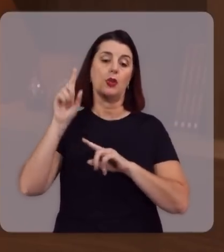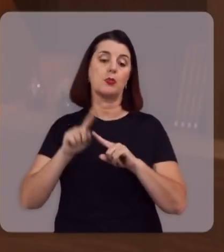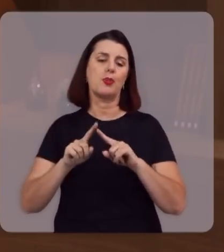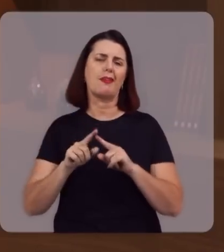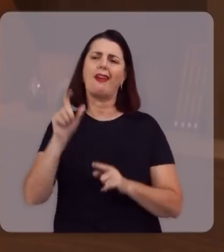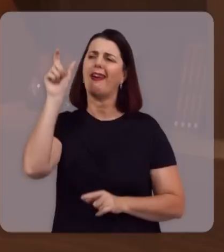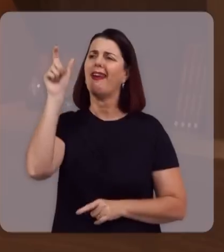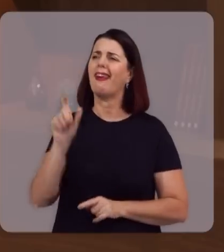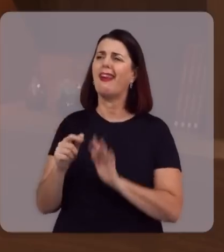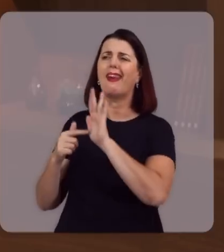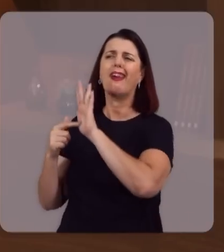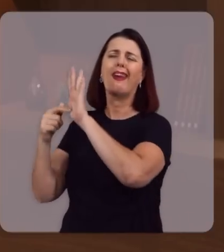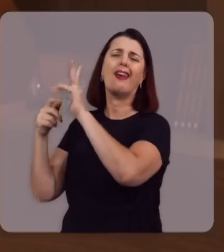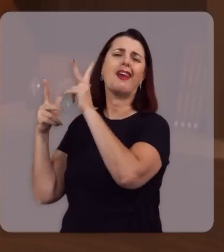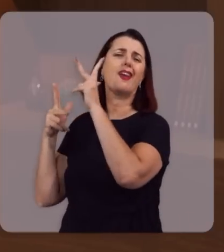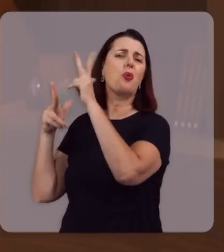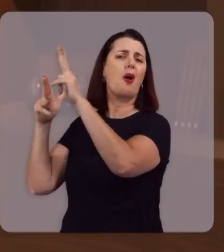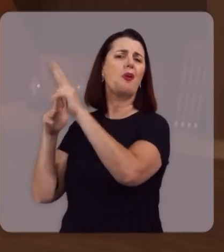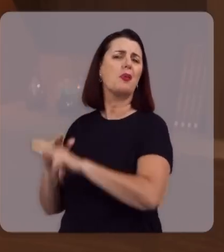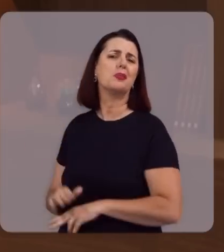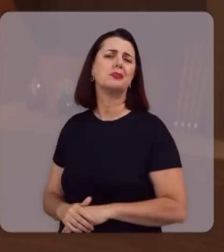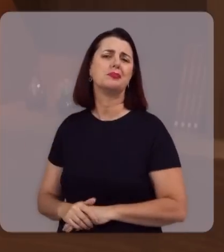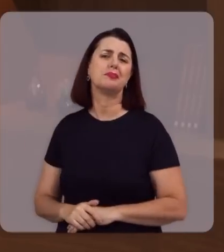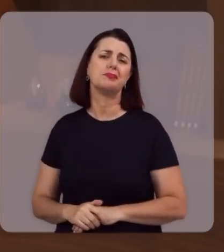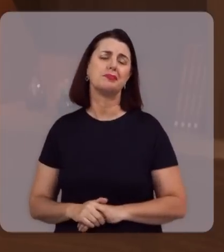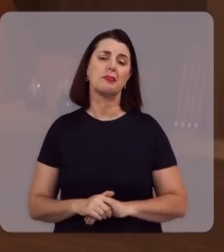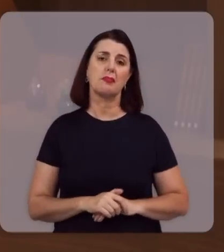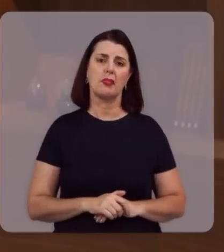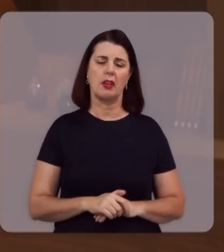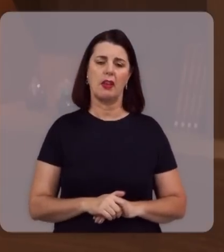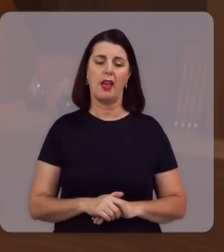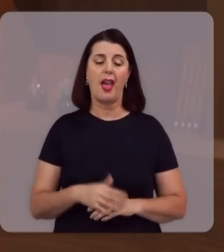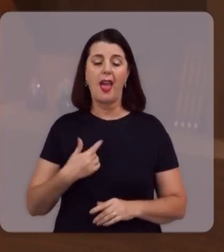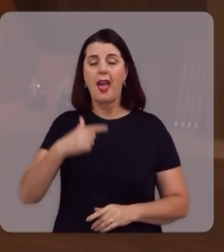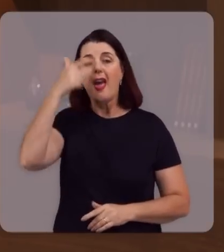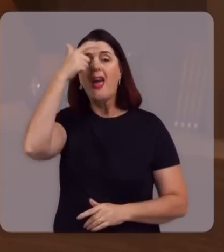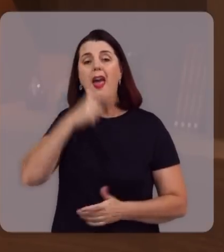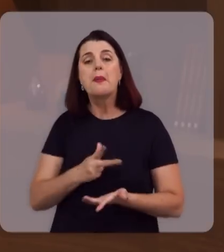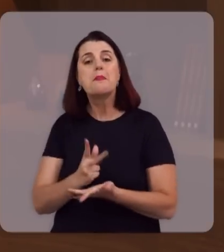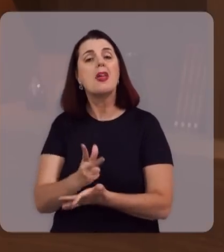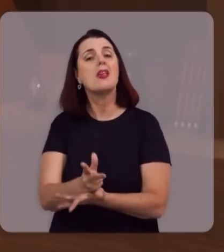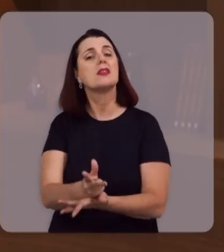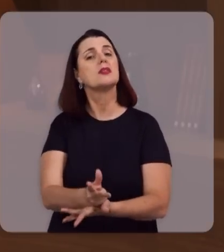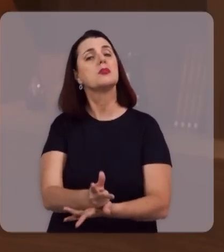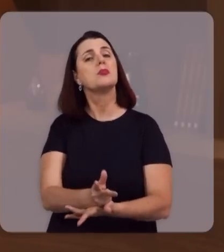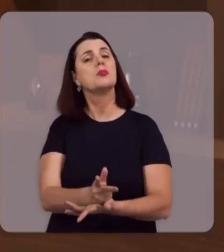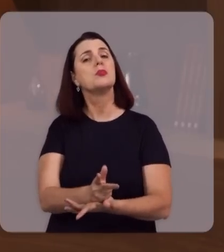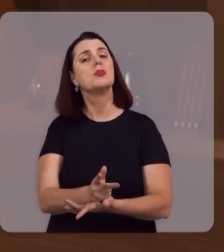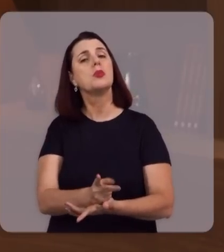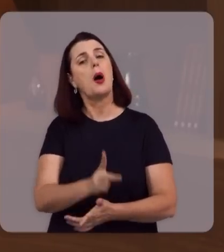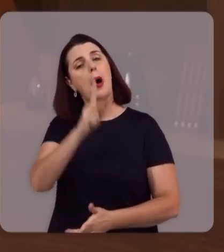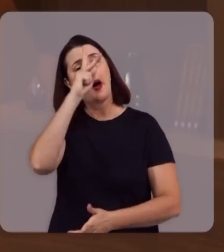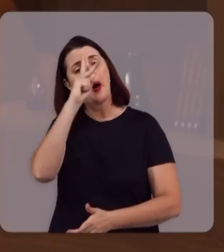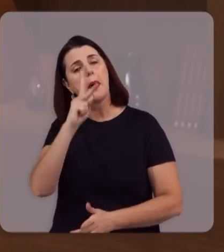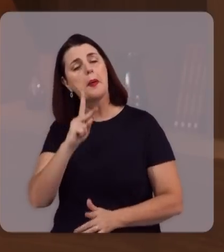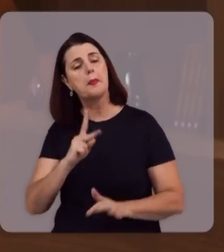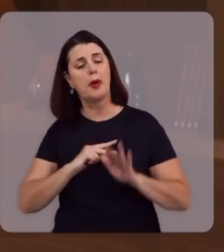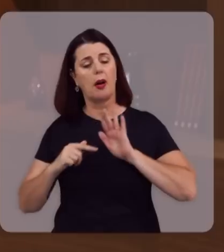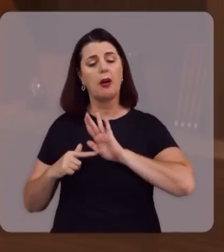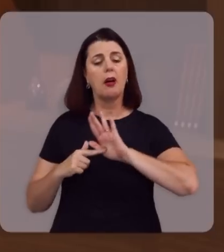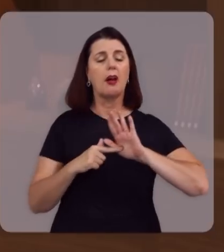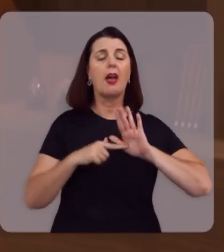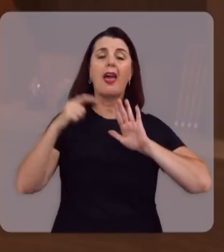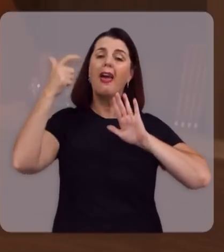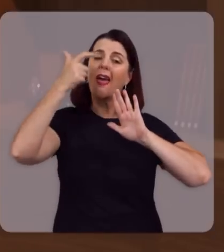era a exata expressão do ser de Deus. Ele era, na verdade, a própria expressão de